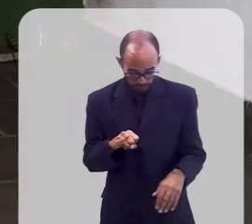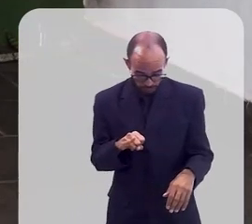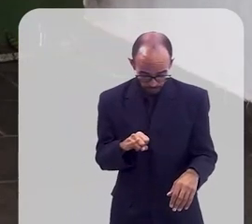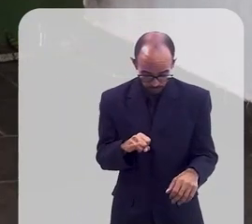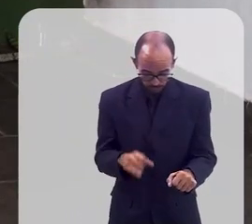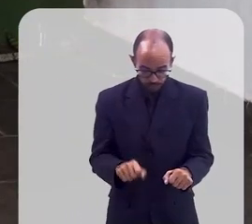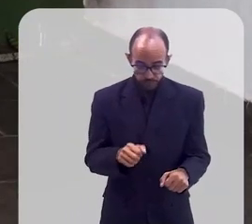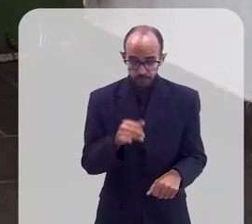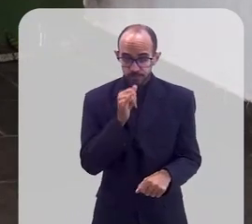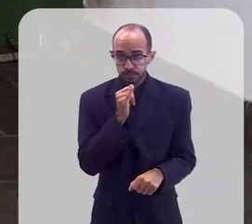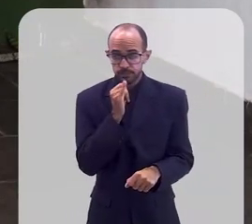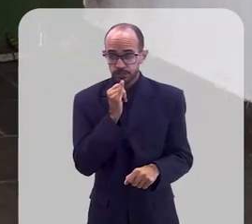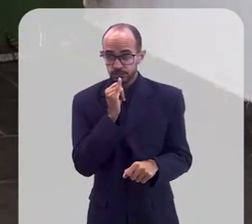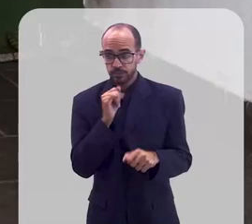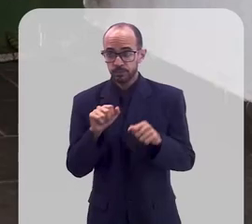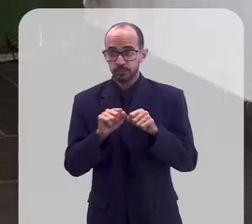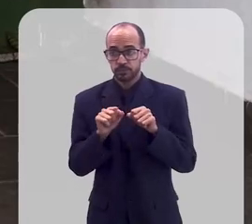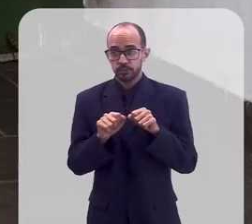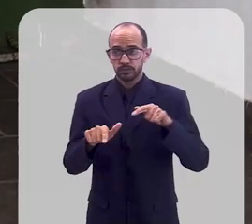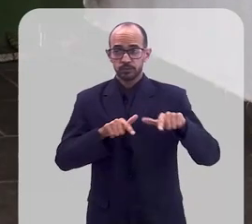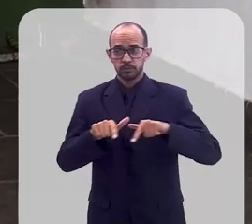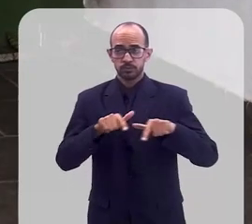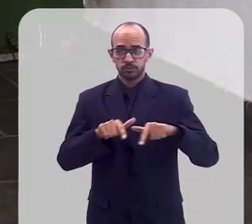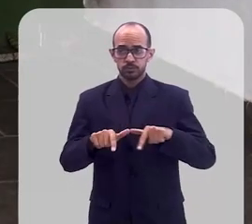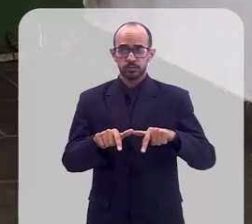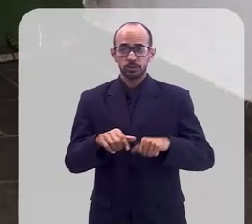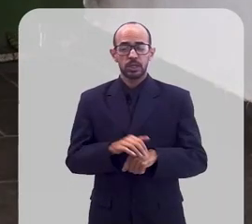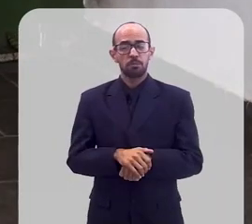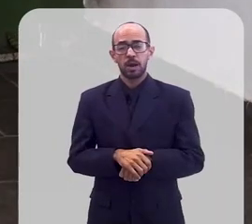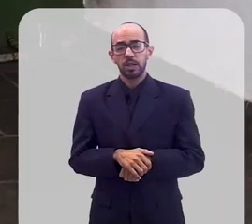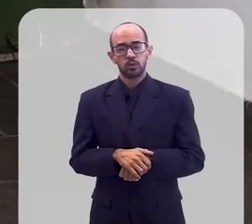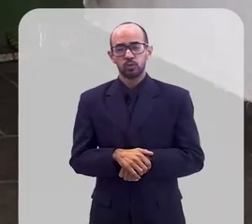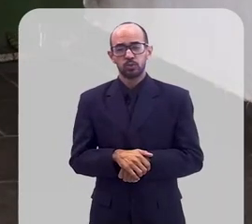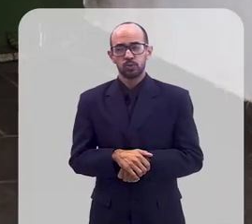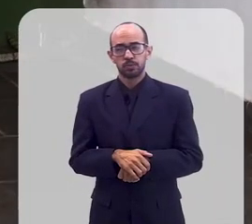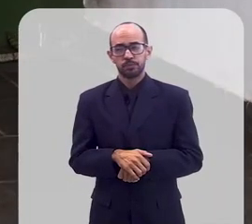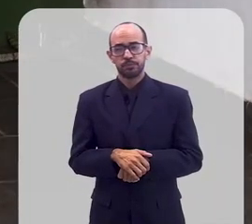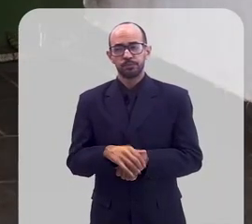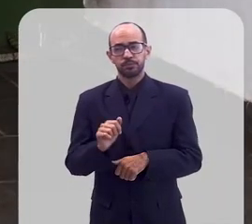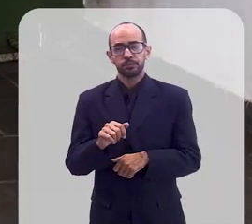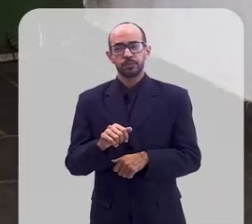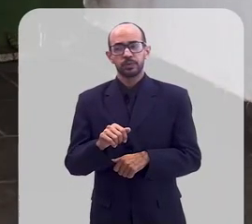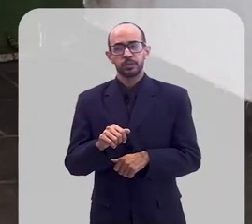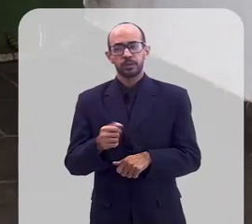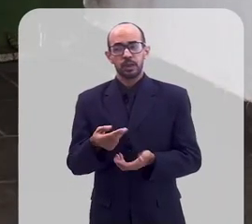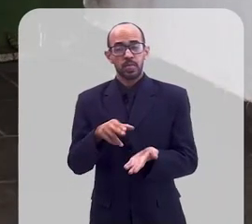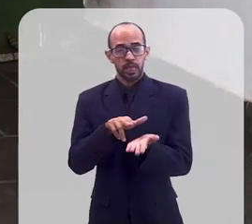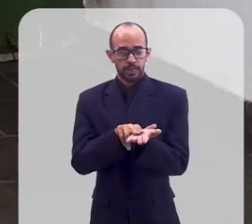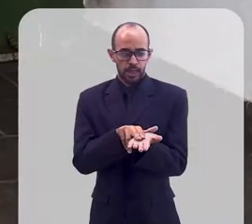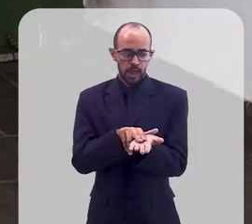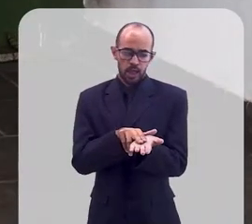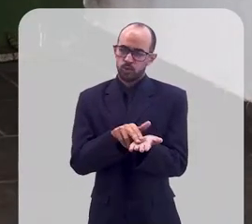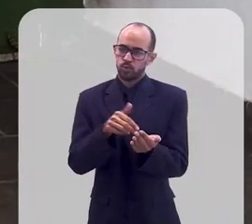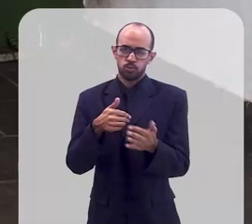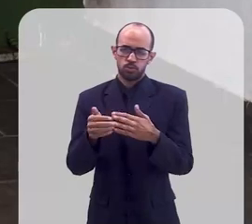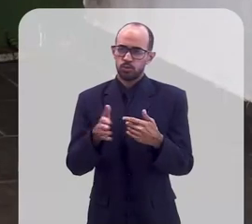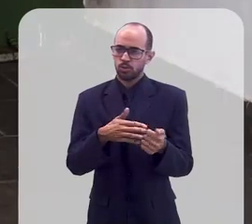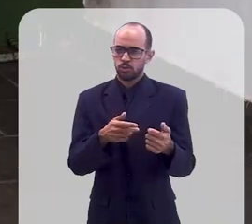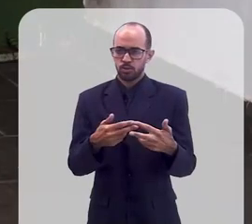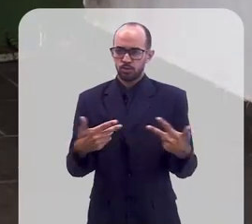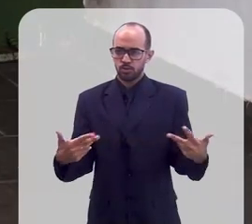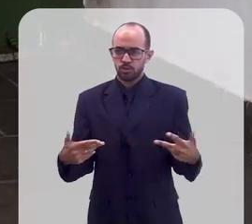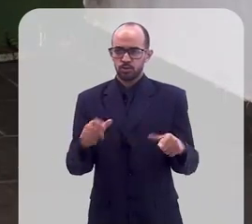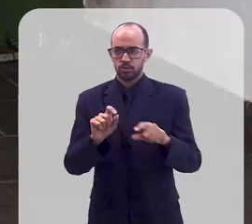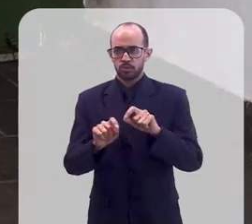tiver, por acaso, fizer algum trabalho, né, um amaci ou algum trabalho de deitada, enfim, aí